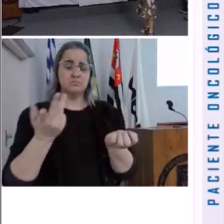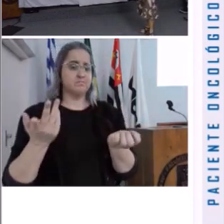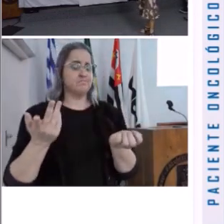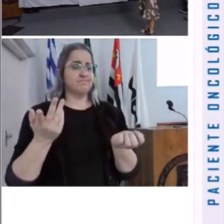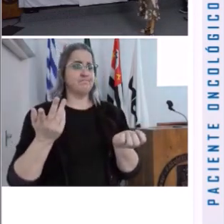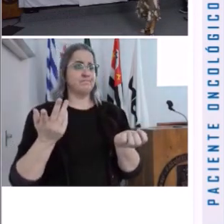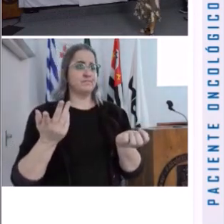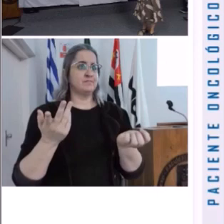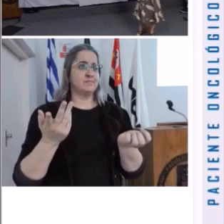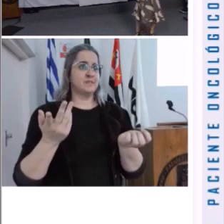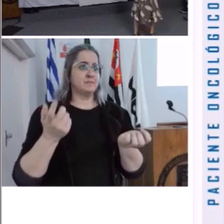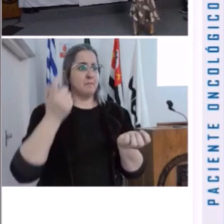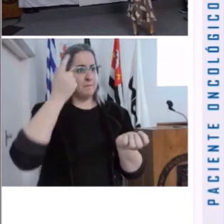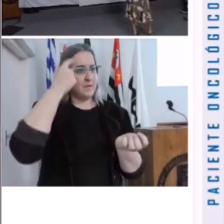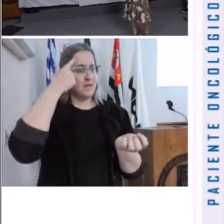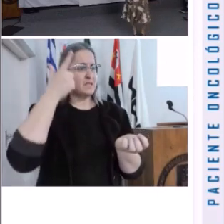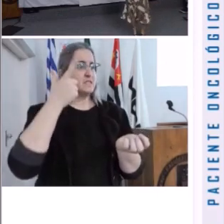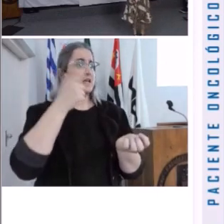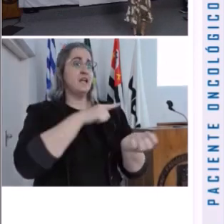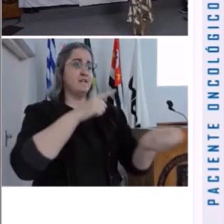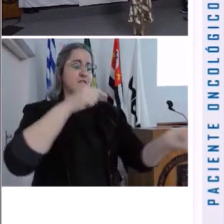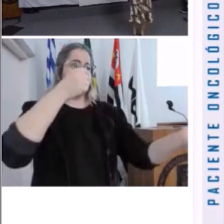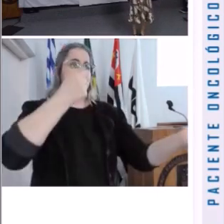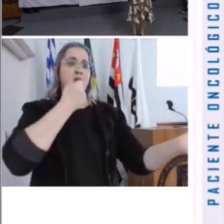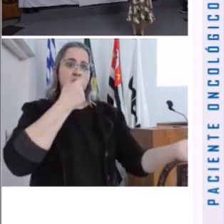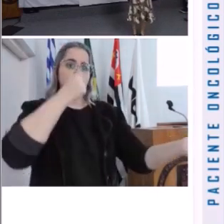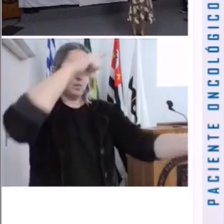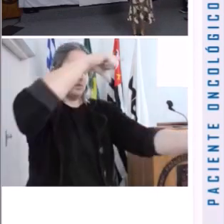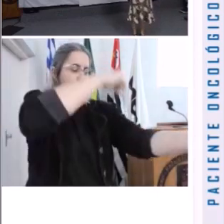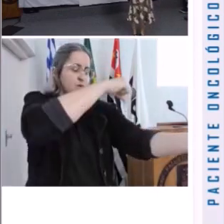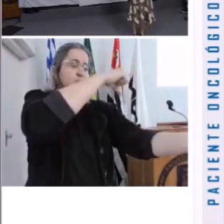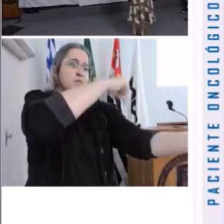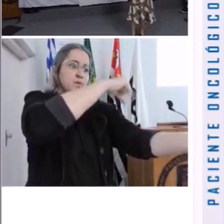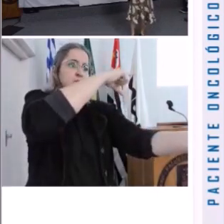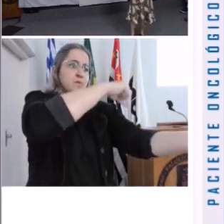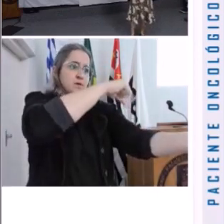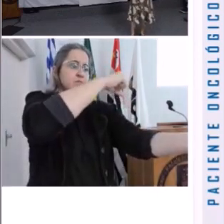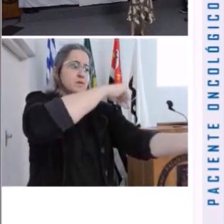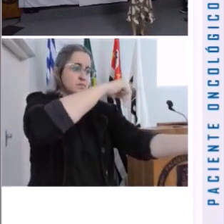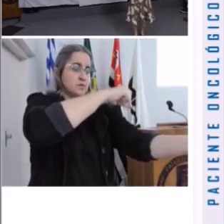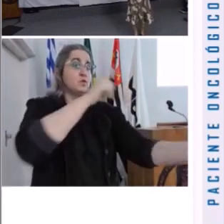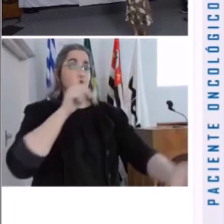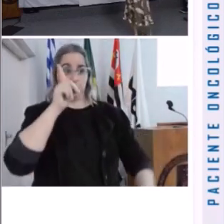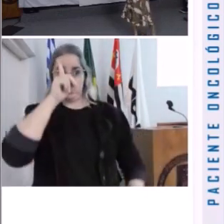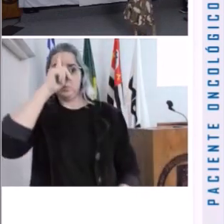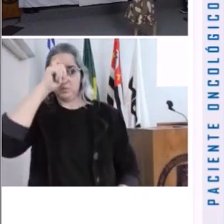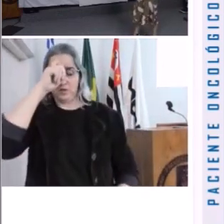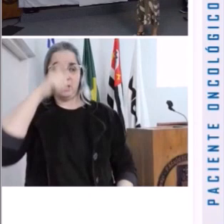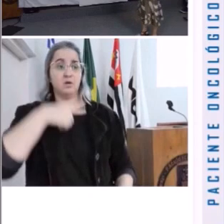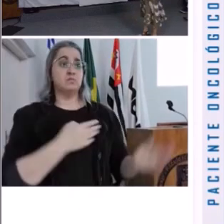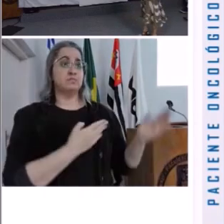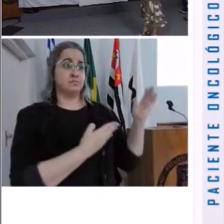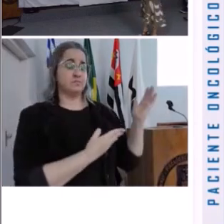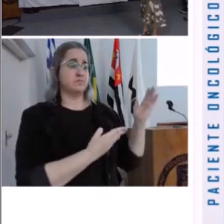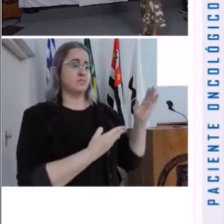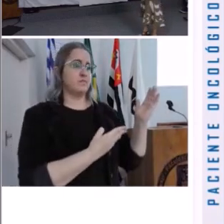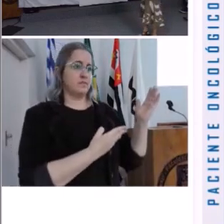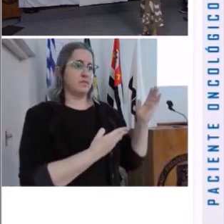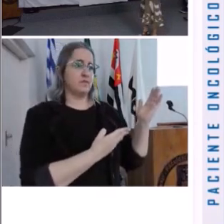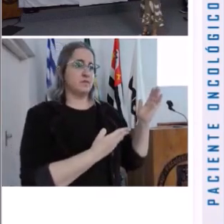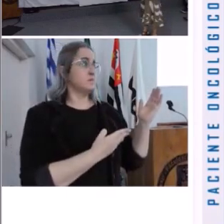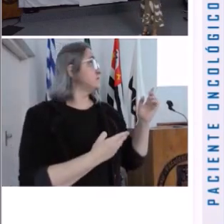Gente, após a quimioterapia e fazer todo um tratamento em nível hospitalar na cavidade bucal, é a